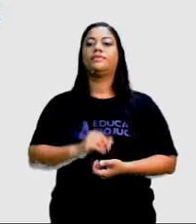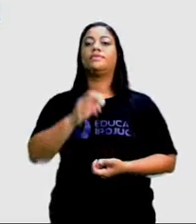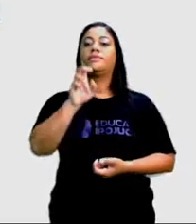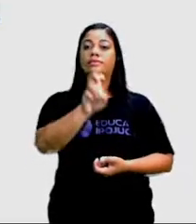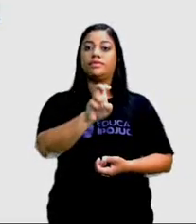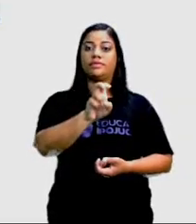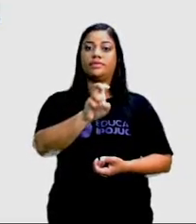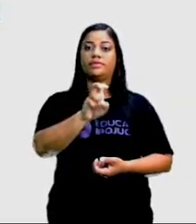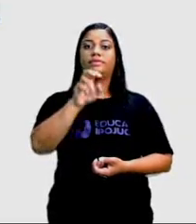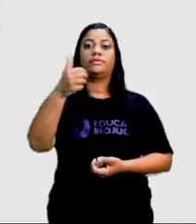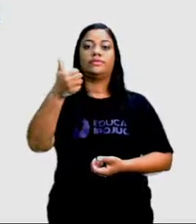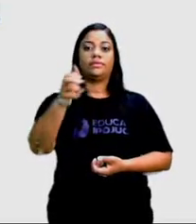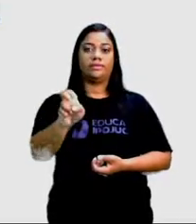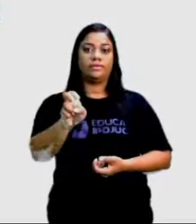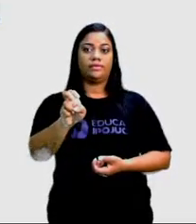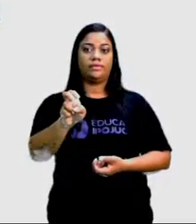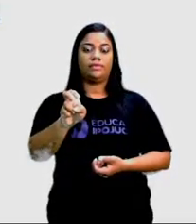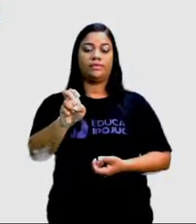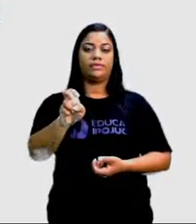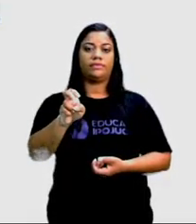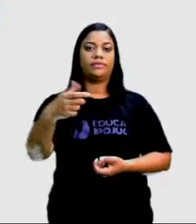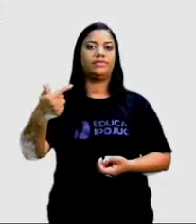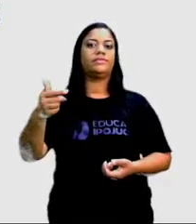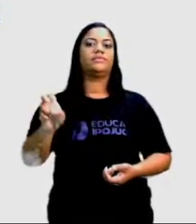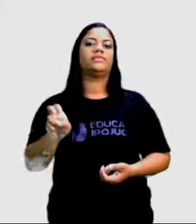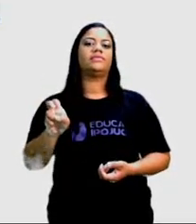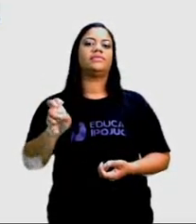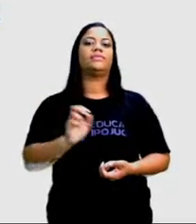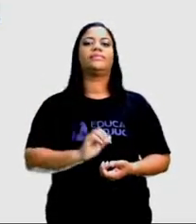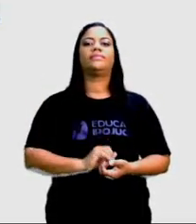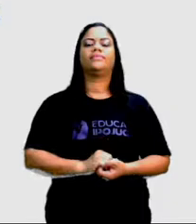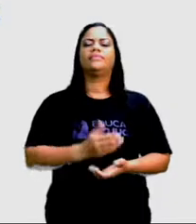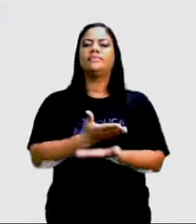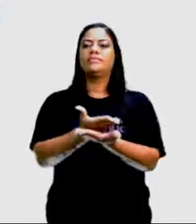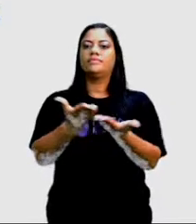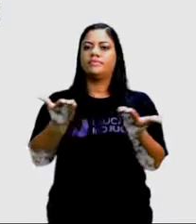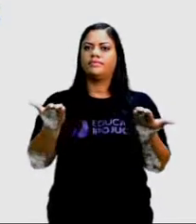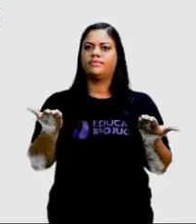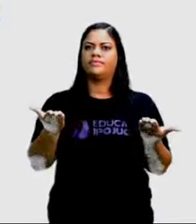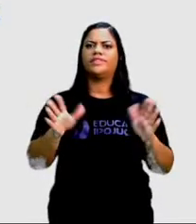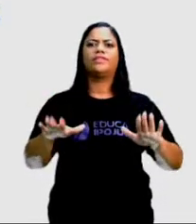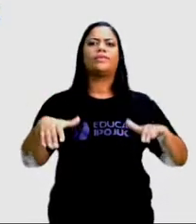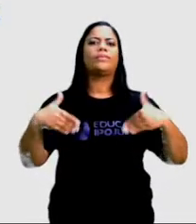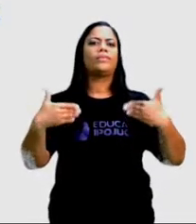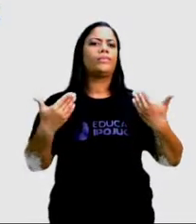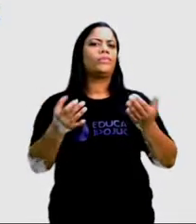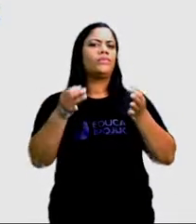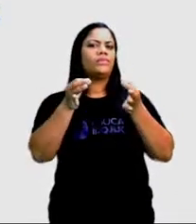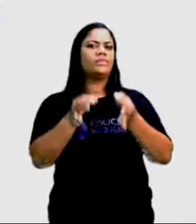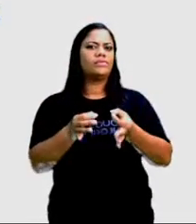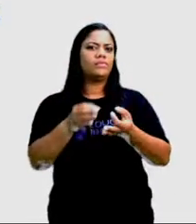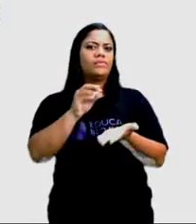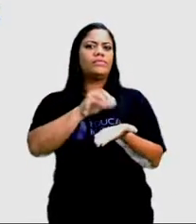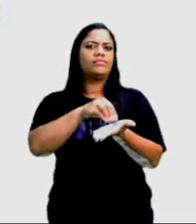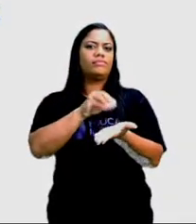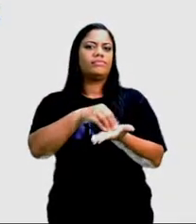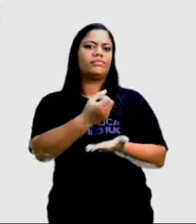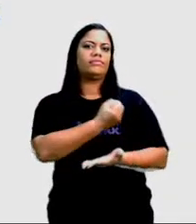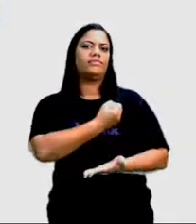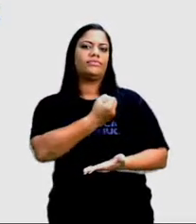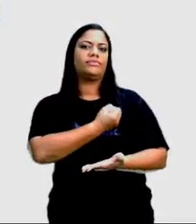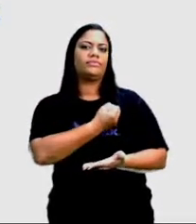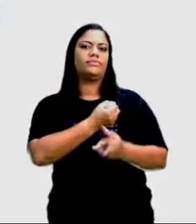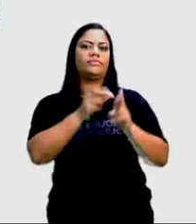5, 15 e 25. Para você, qual é o que está faltando aí nessa